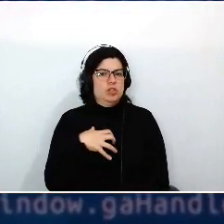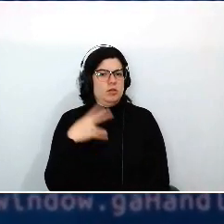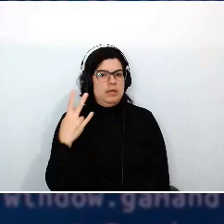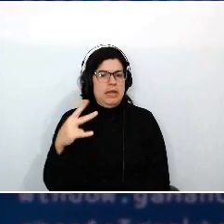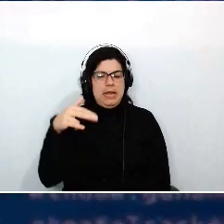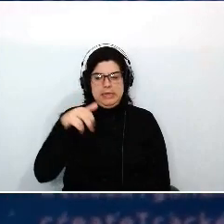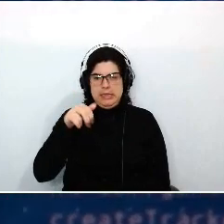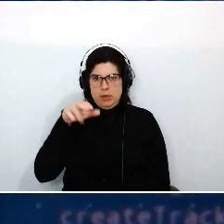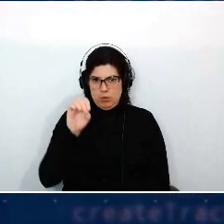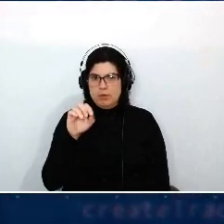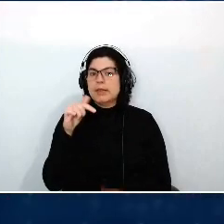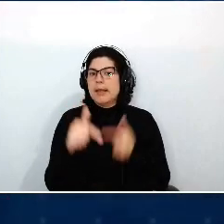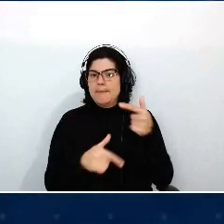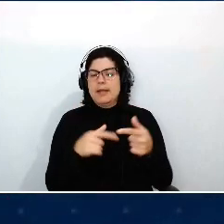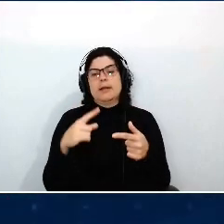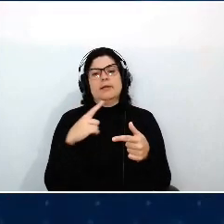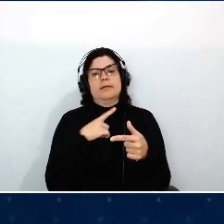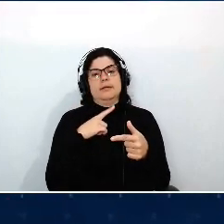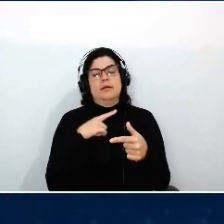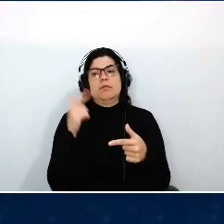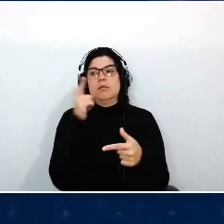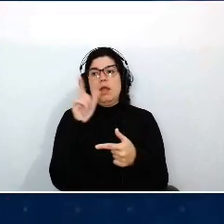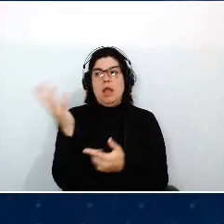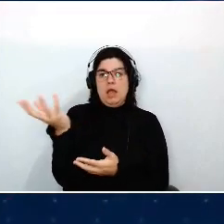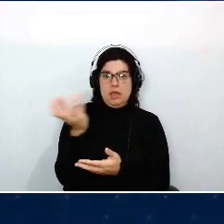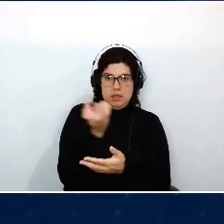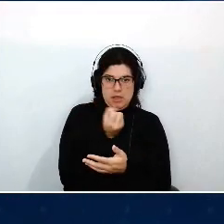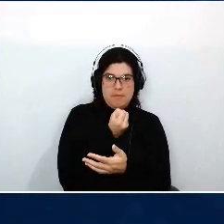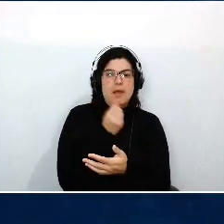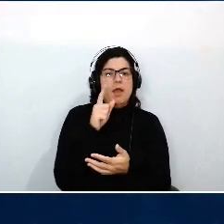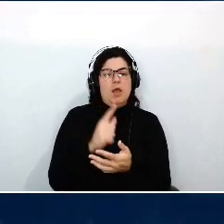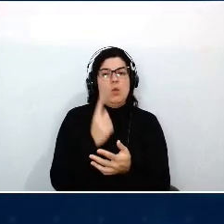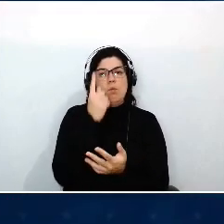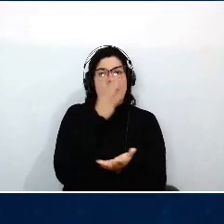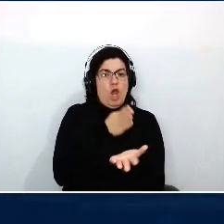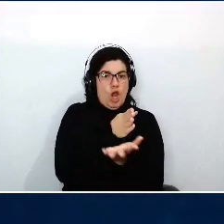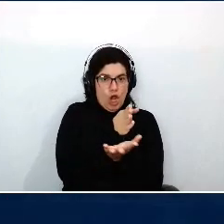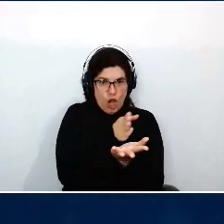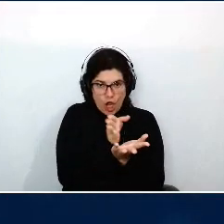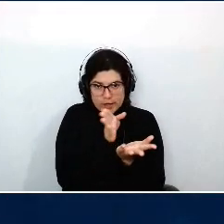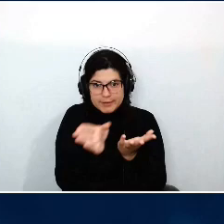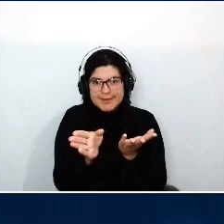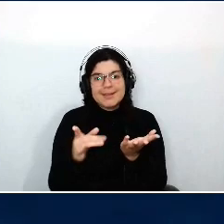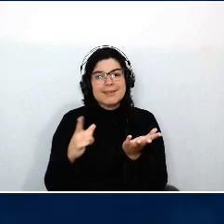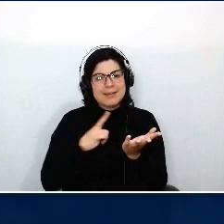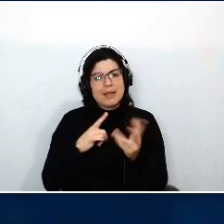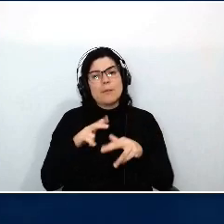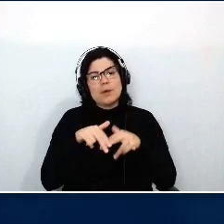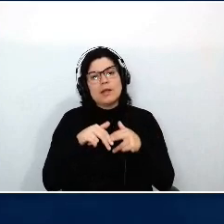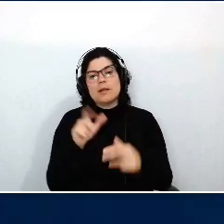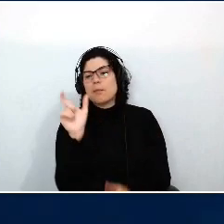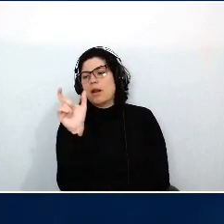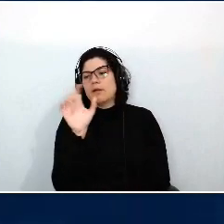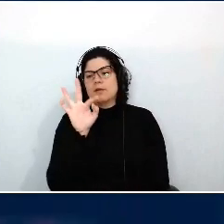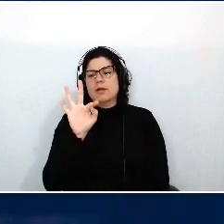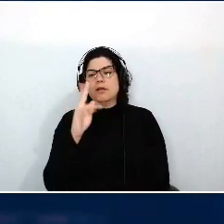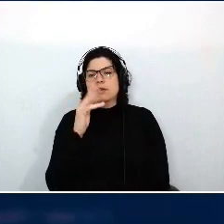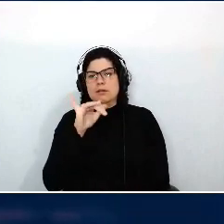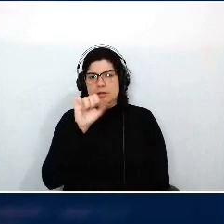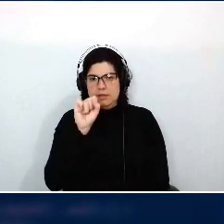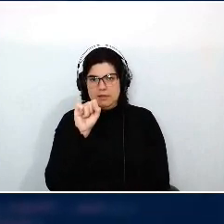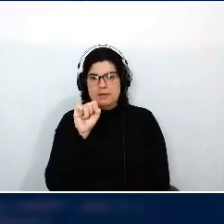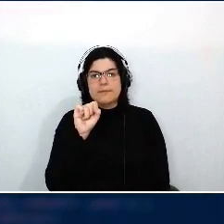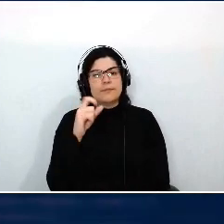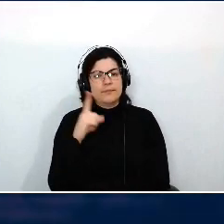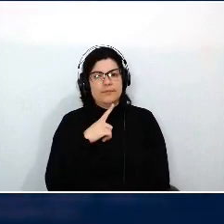bind da closure que ela recebe como handler de uma rota, por isso tem aquele this ali no meio do nada, isso daqui não é uma classe, e tem um this